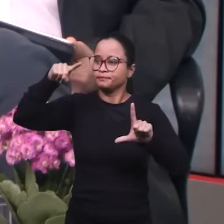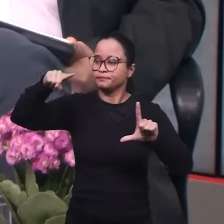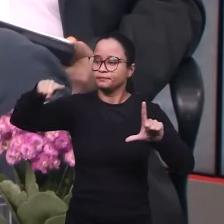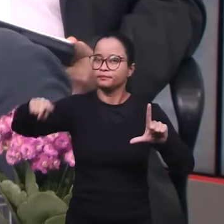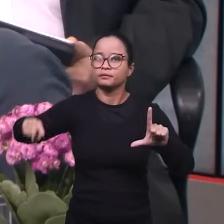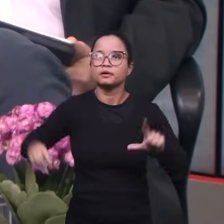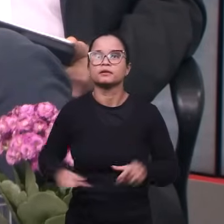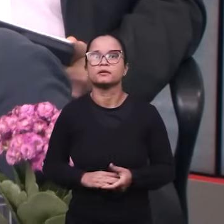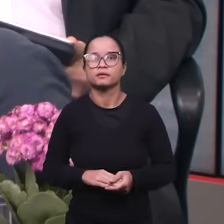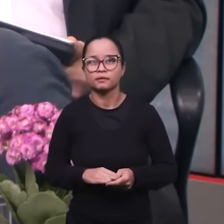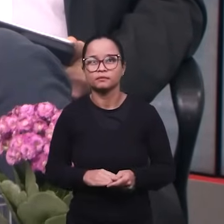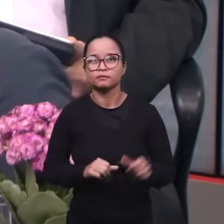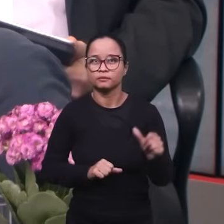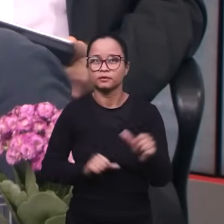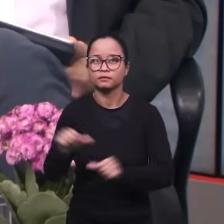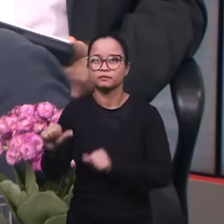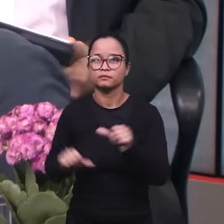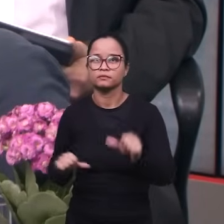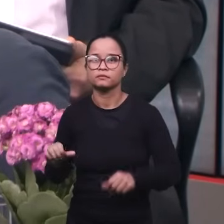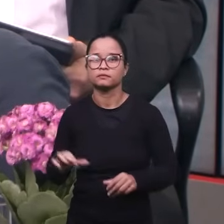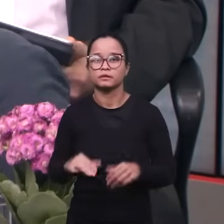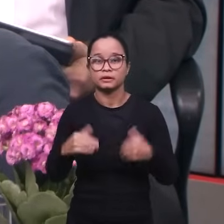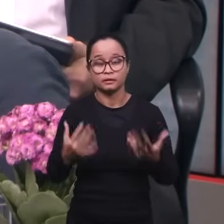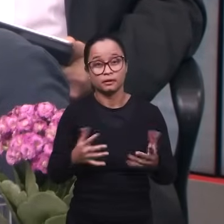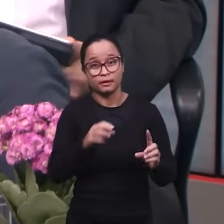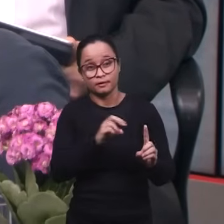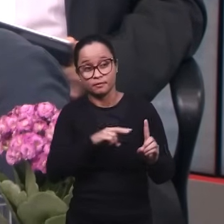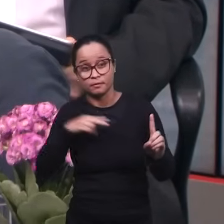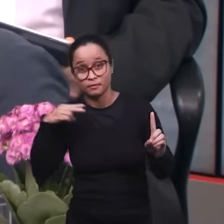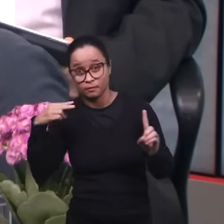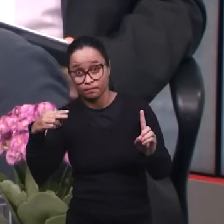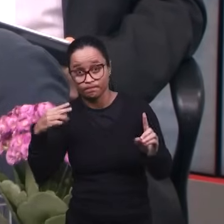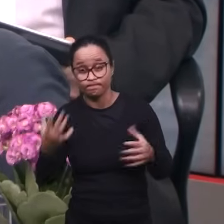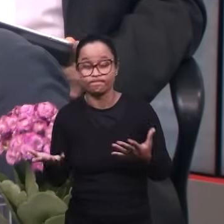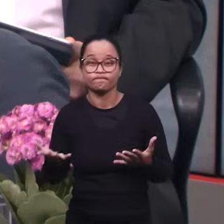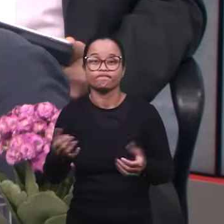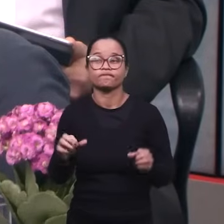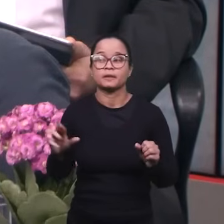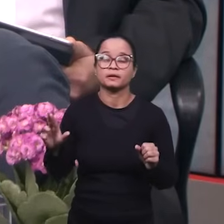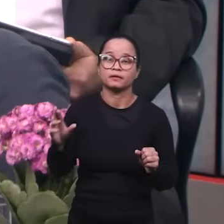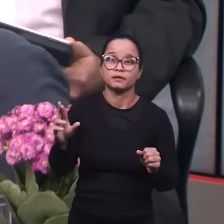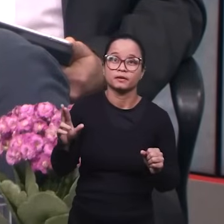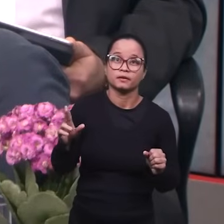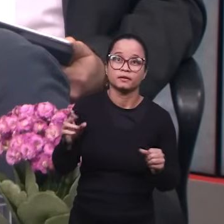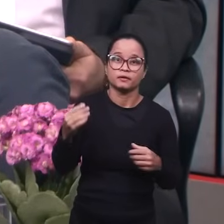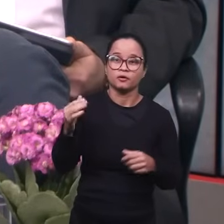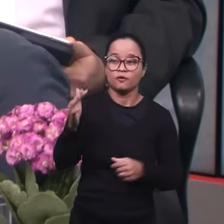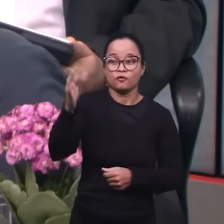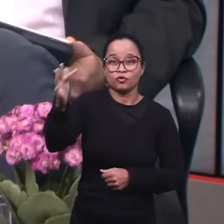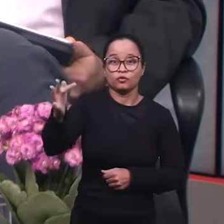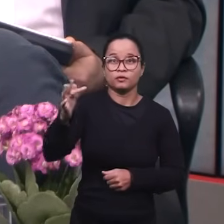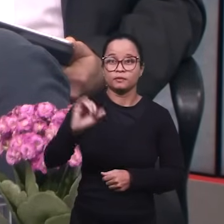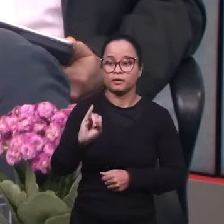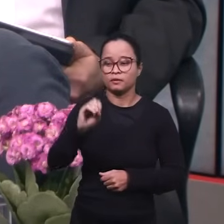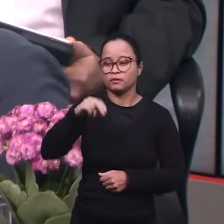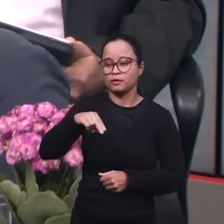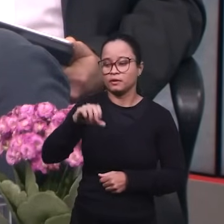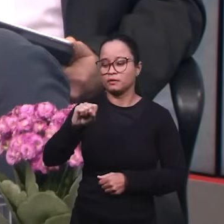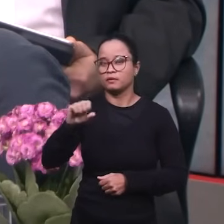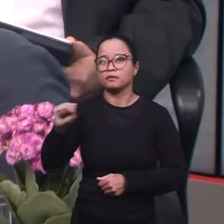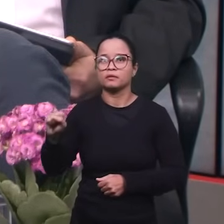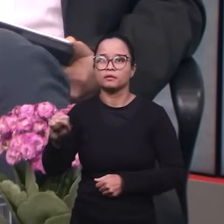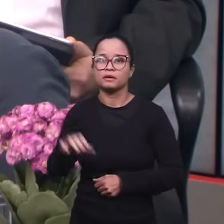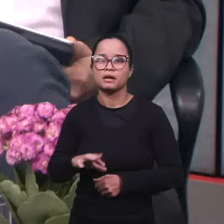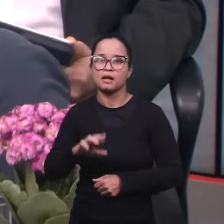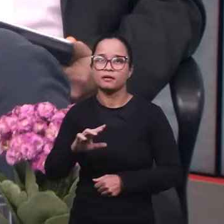ficando invertida. Sim. Então, as perspectivas futuras para o